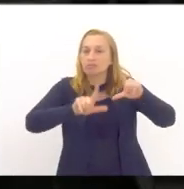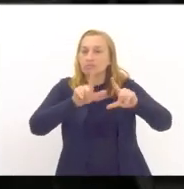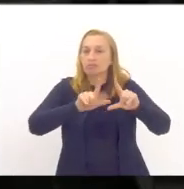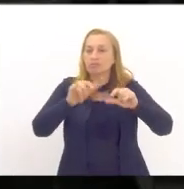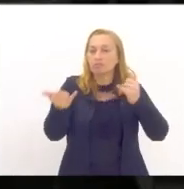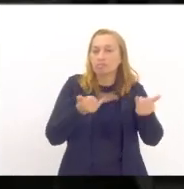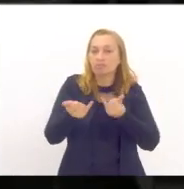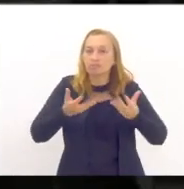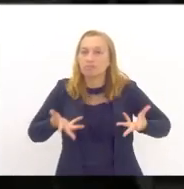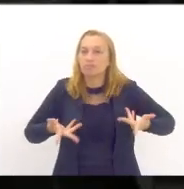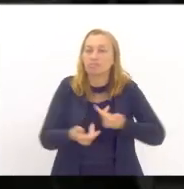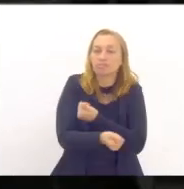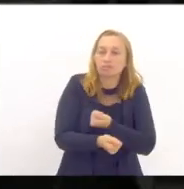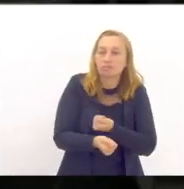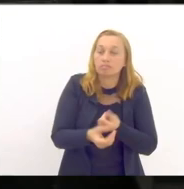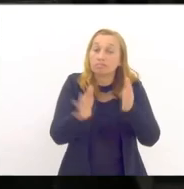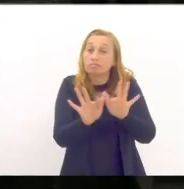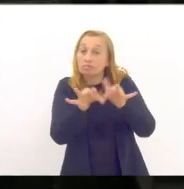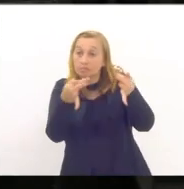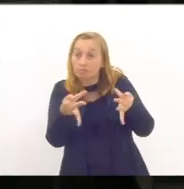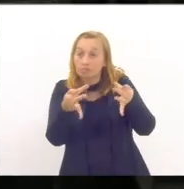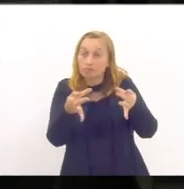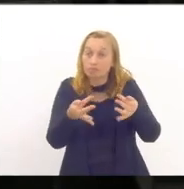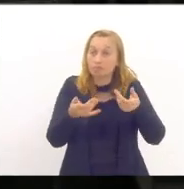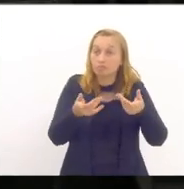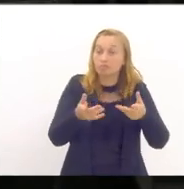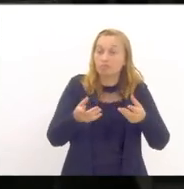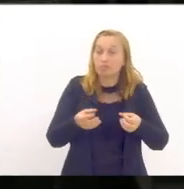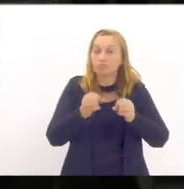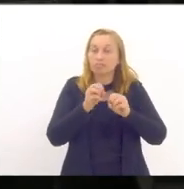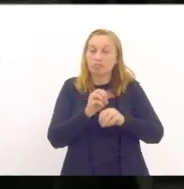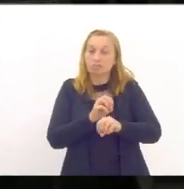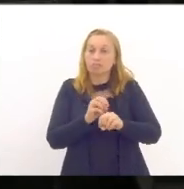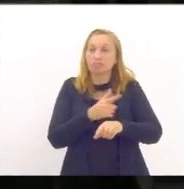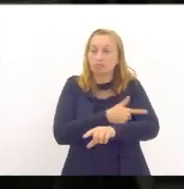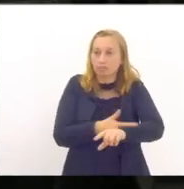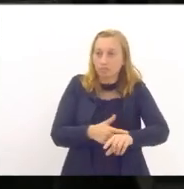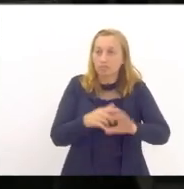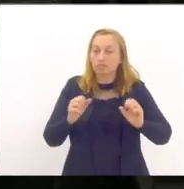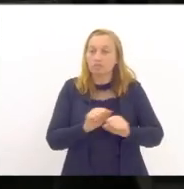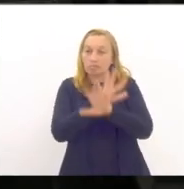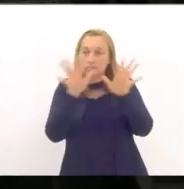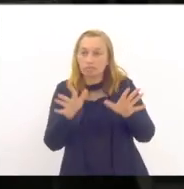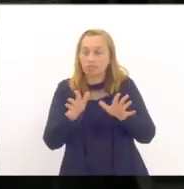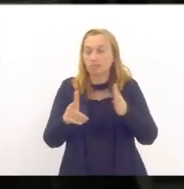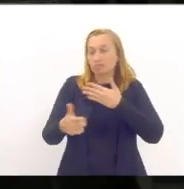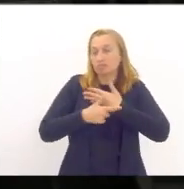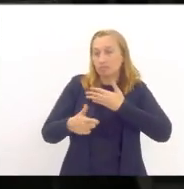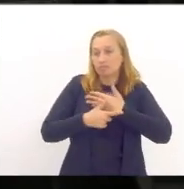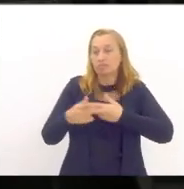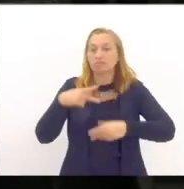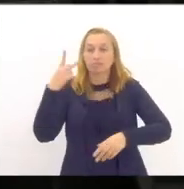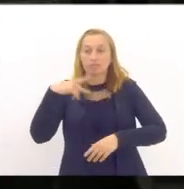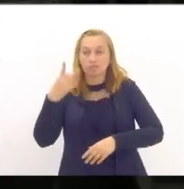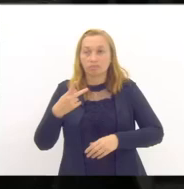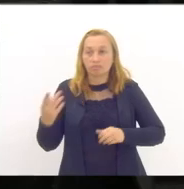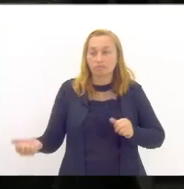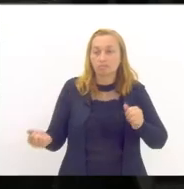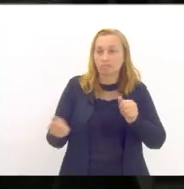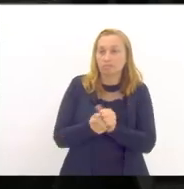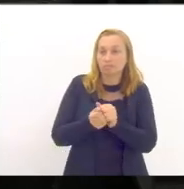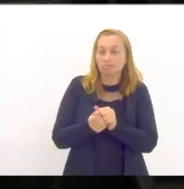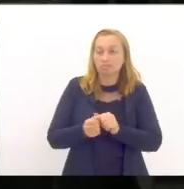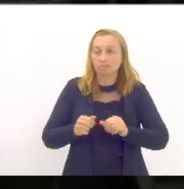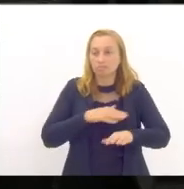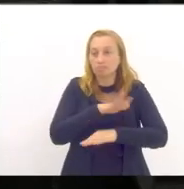informação de qualidade, de maneira simples, didática e clara. Afinal, o meu papel aqui é fazer com que a política esteja ao alcance de